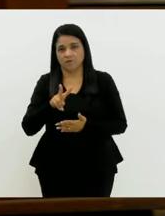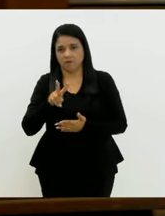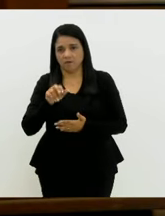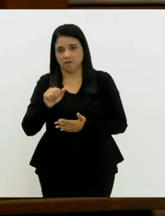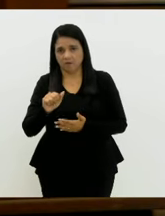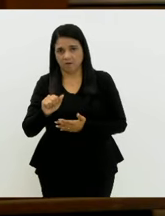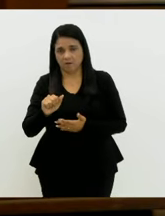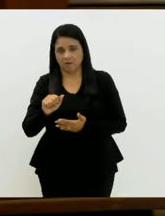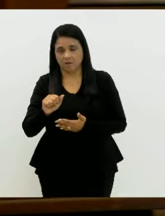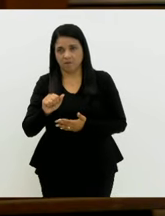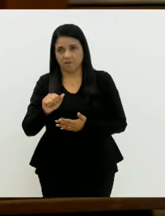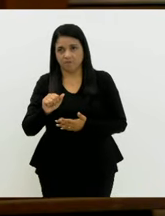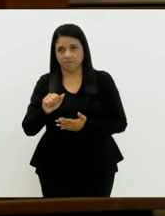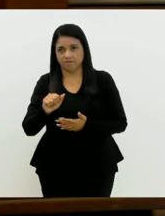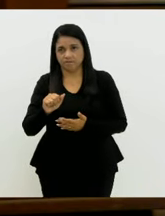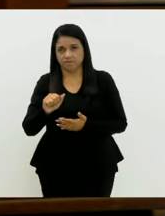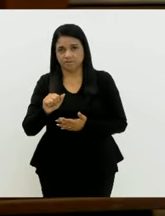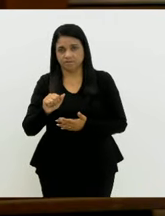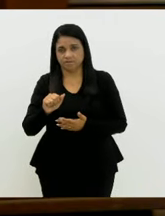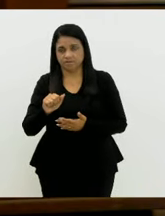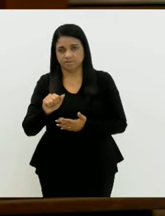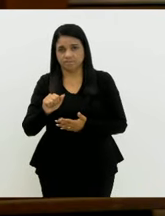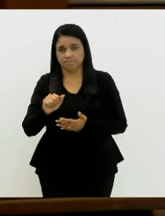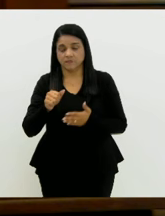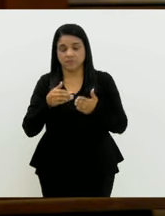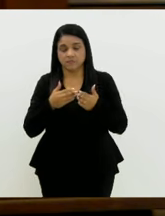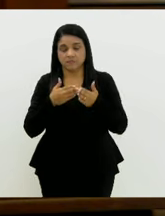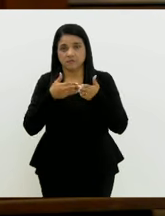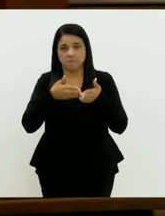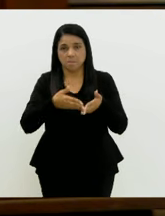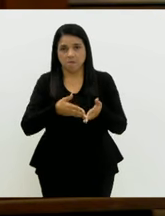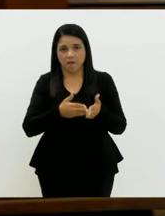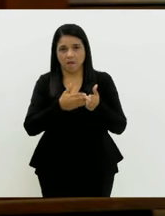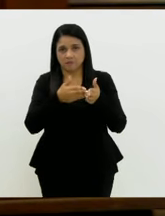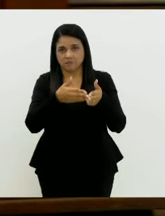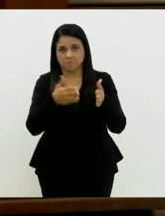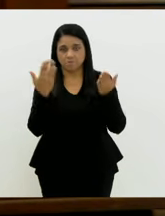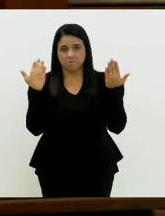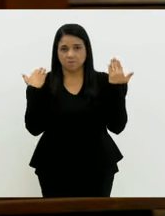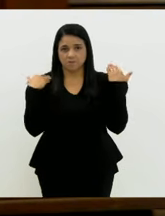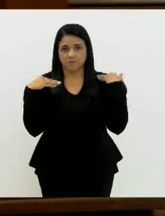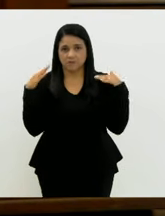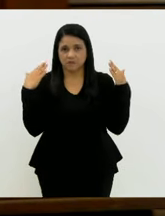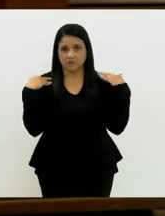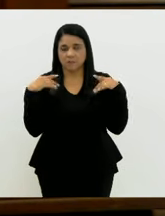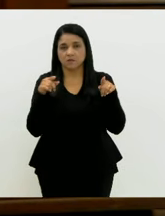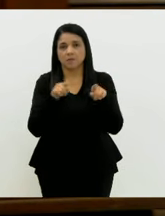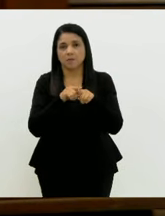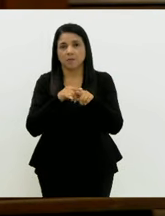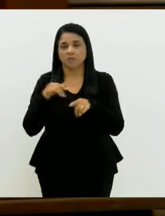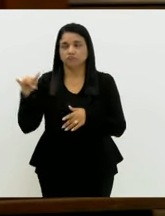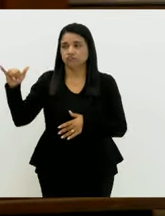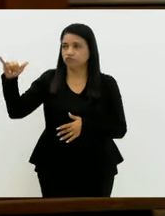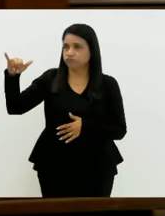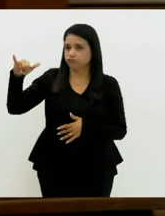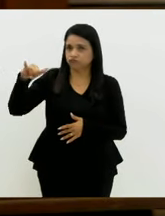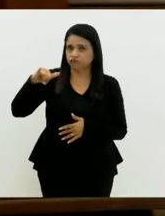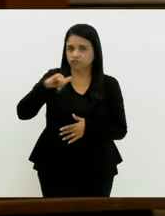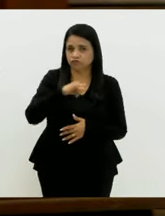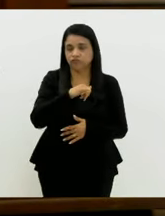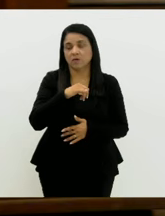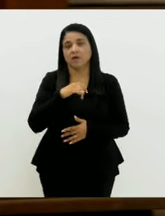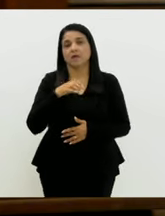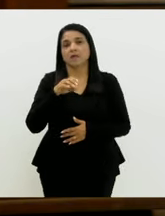em cima das embarcações de passeio e dos jatinhos executivos,